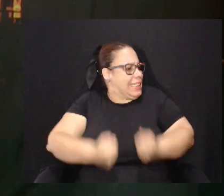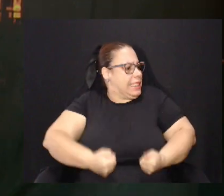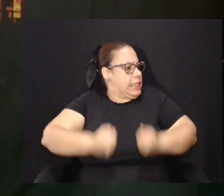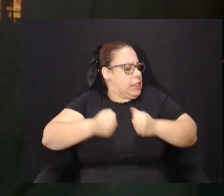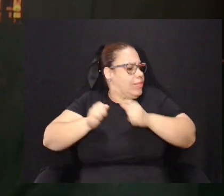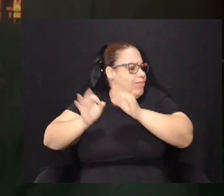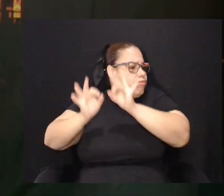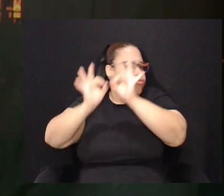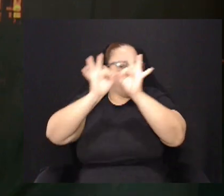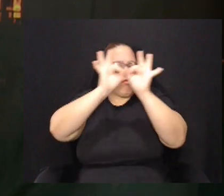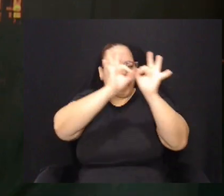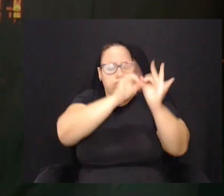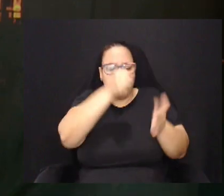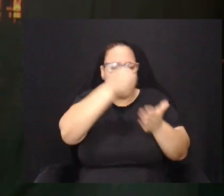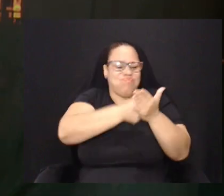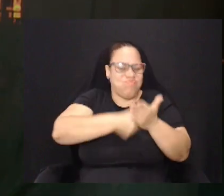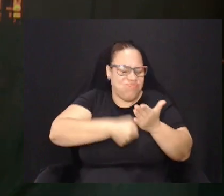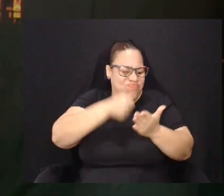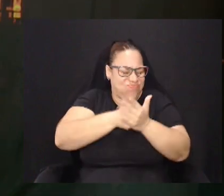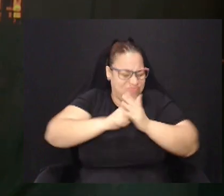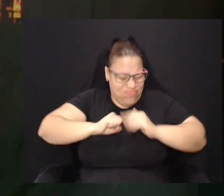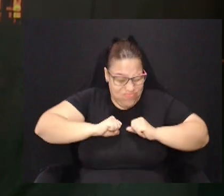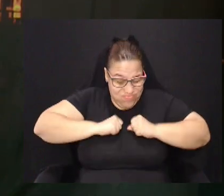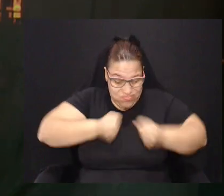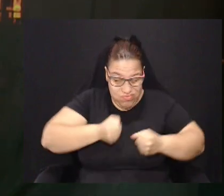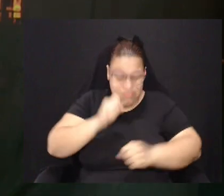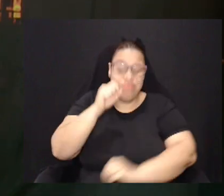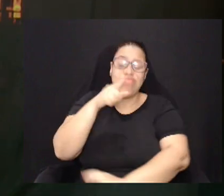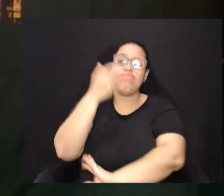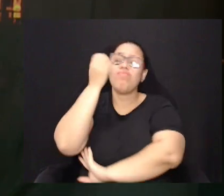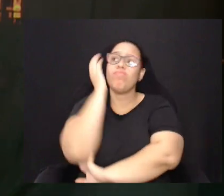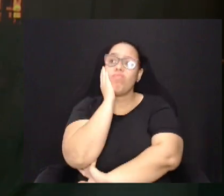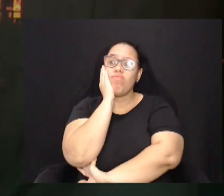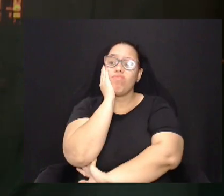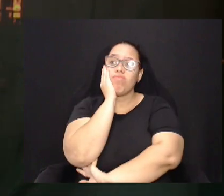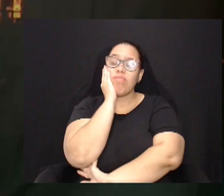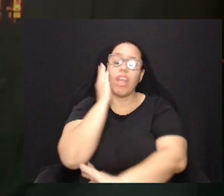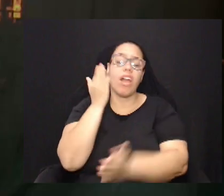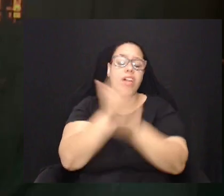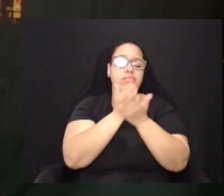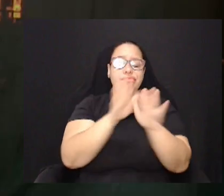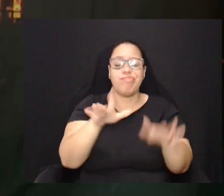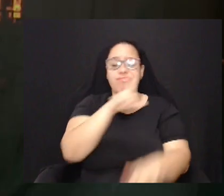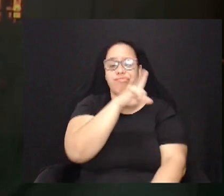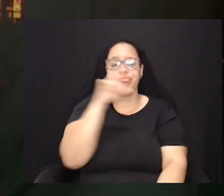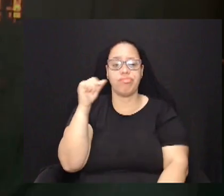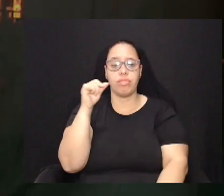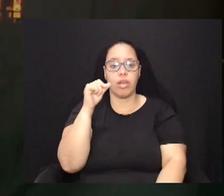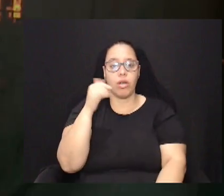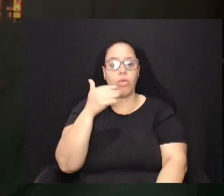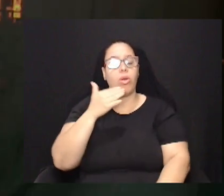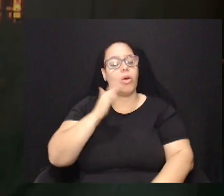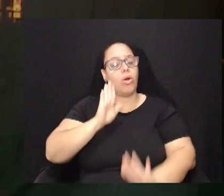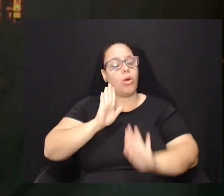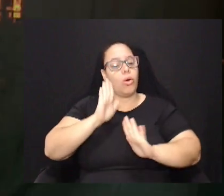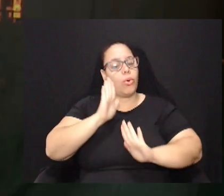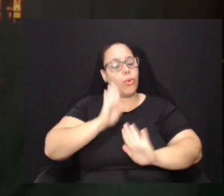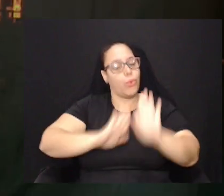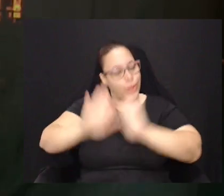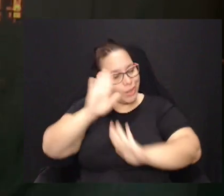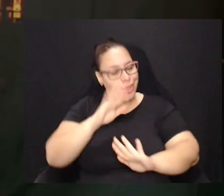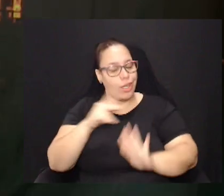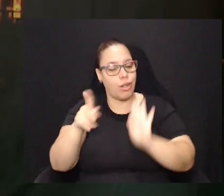um esforço exaustivo. E aí, quando é hora de partir para se preservar? Como que a gente faz para